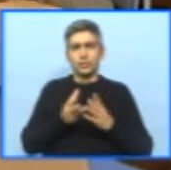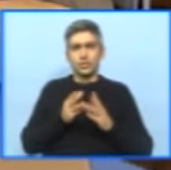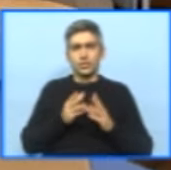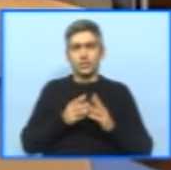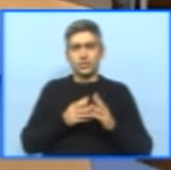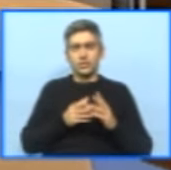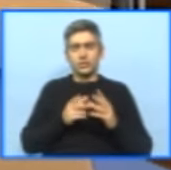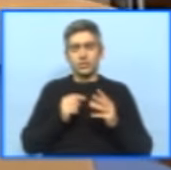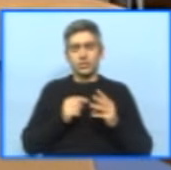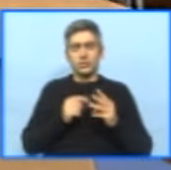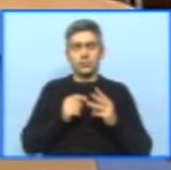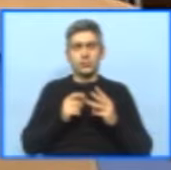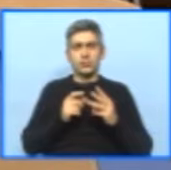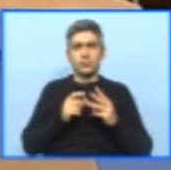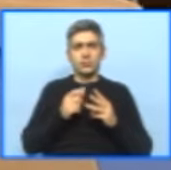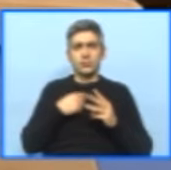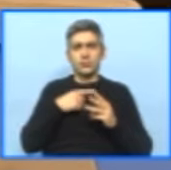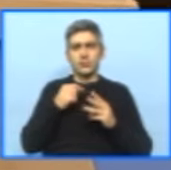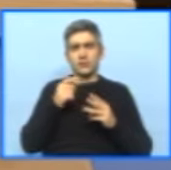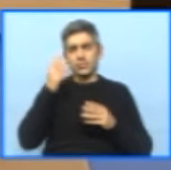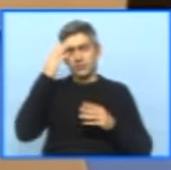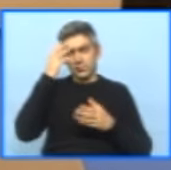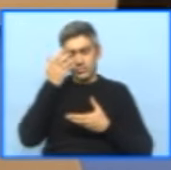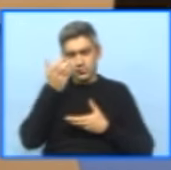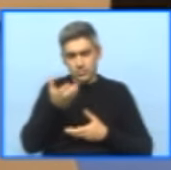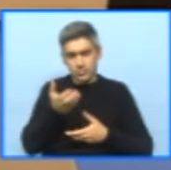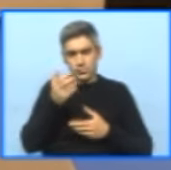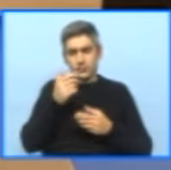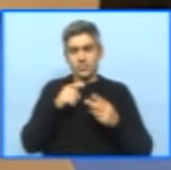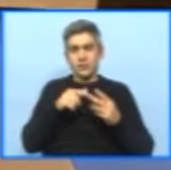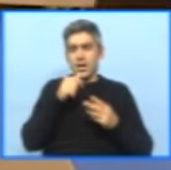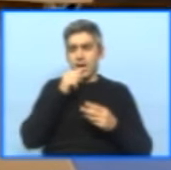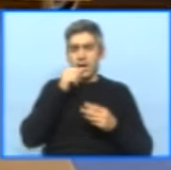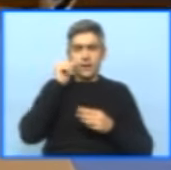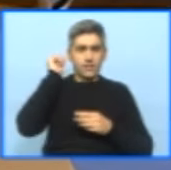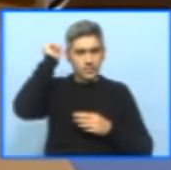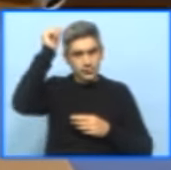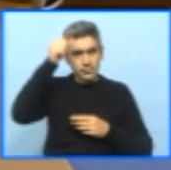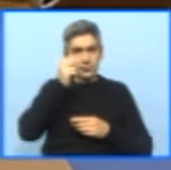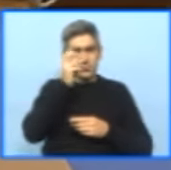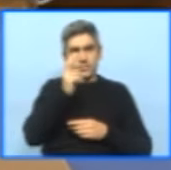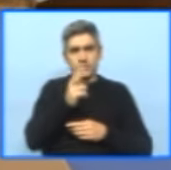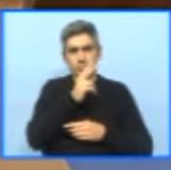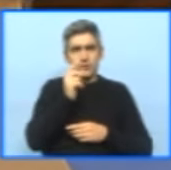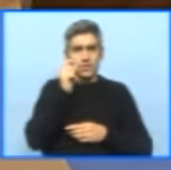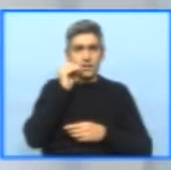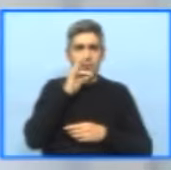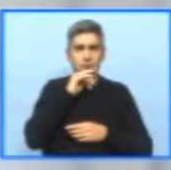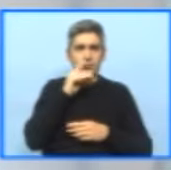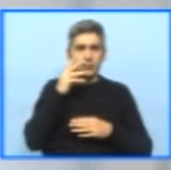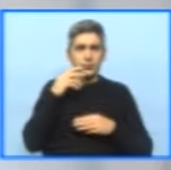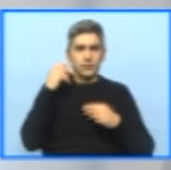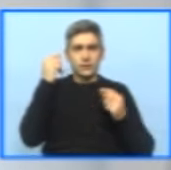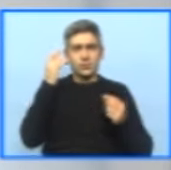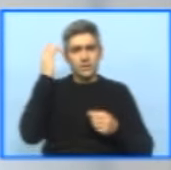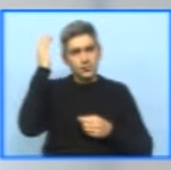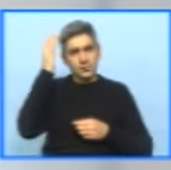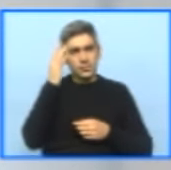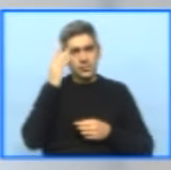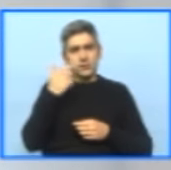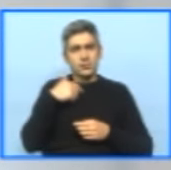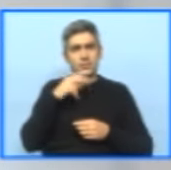água batismal. Nós fomos mergulhados no amor trinitário, fomos batizados no Pai, no Filho e no Espírito Santo. E nós vivemos, de